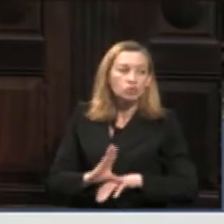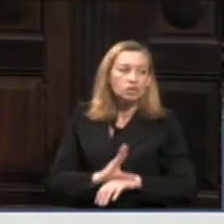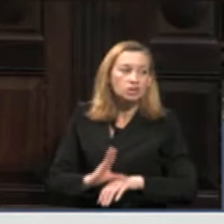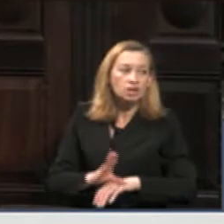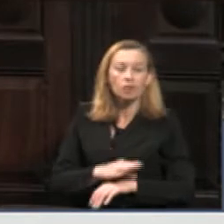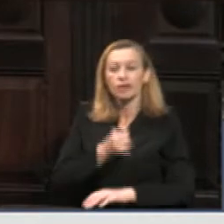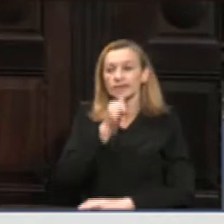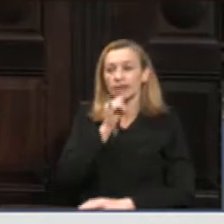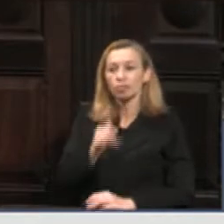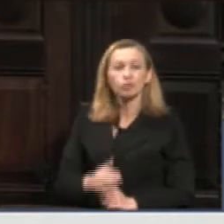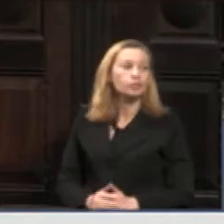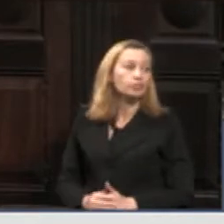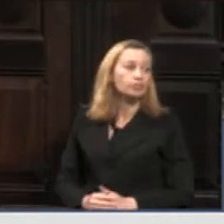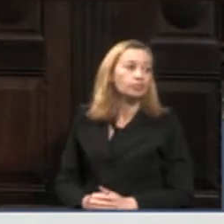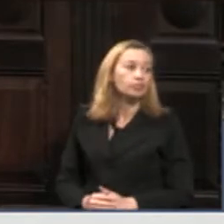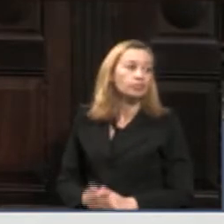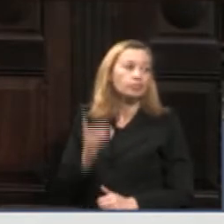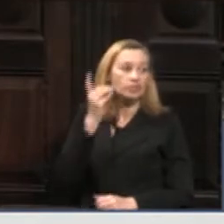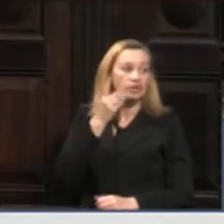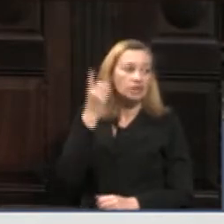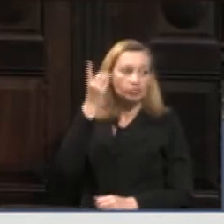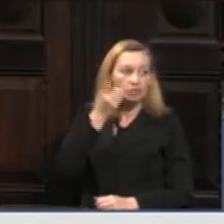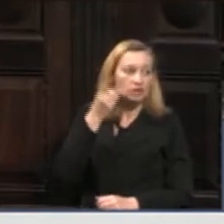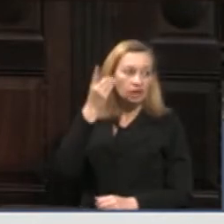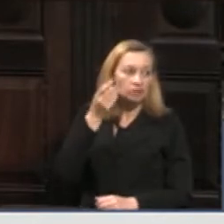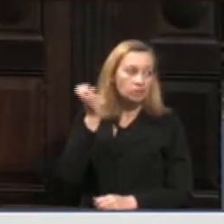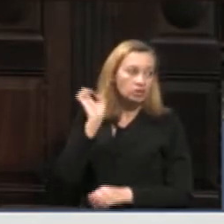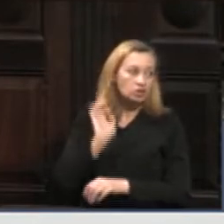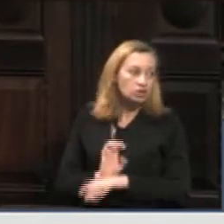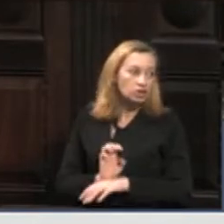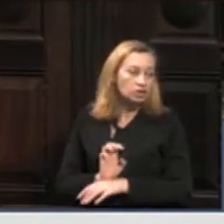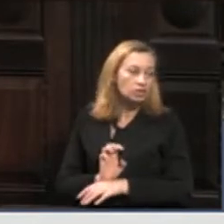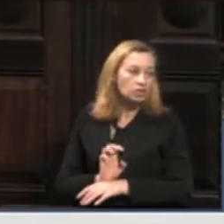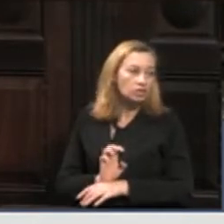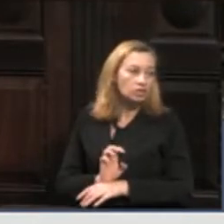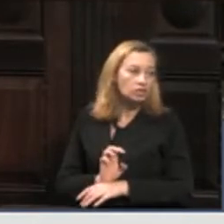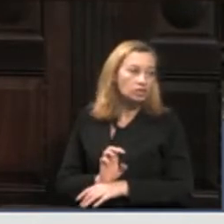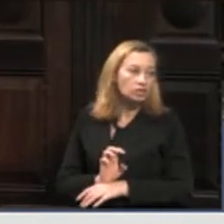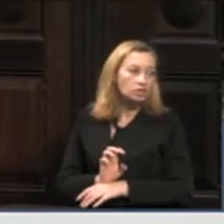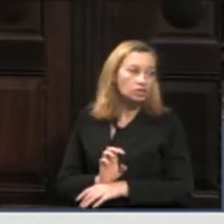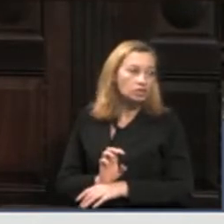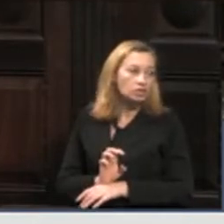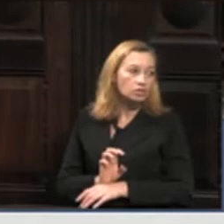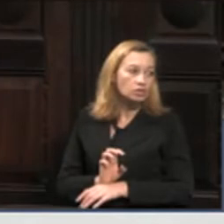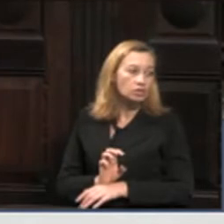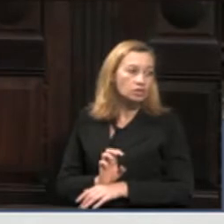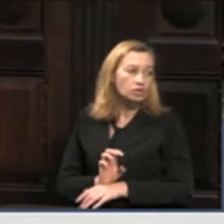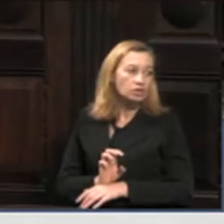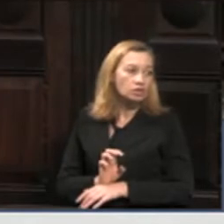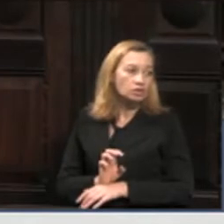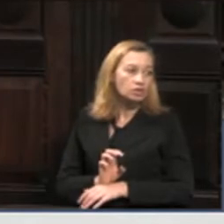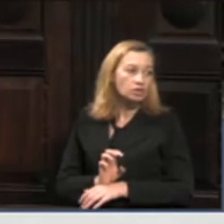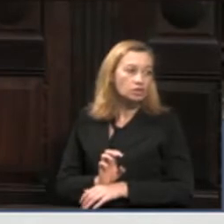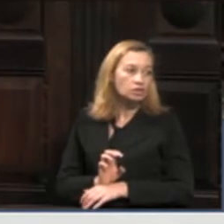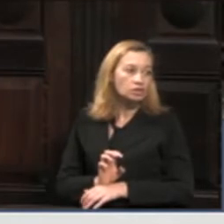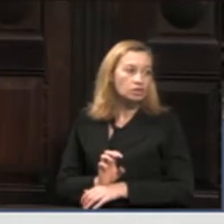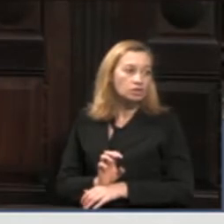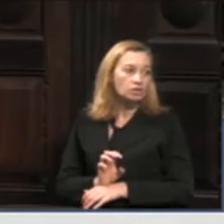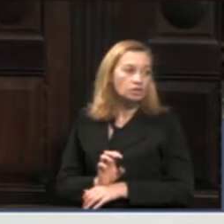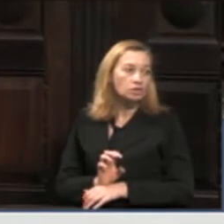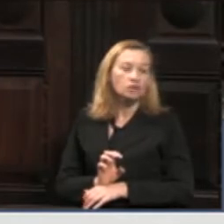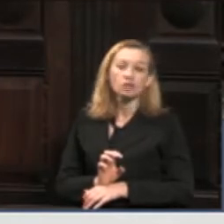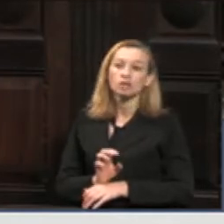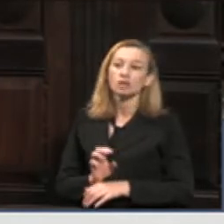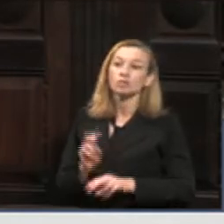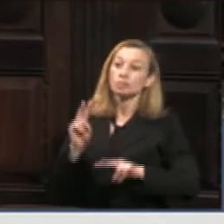exemplo, aos deputados estaduais que estavam e continuam inconstitucionalmente